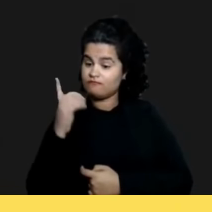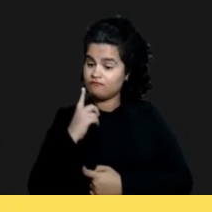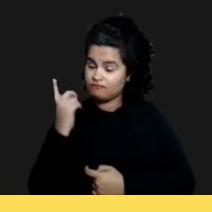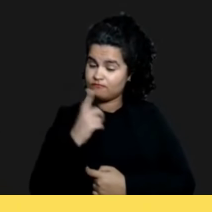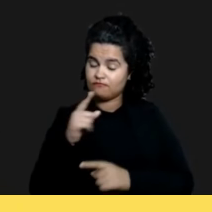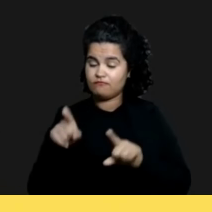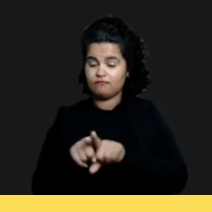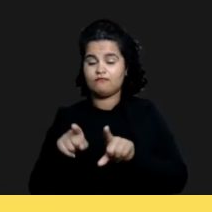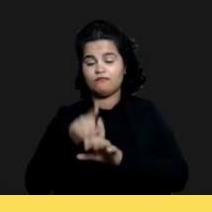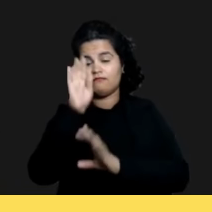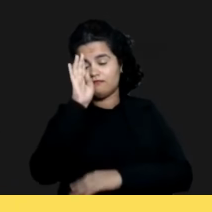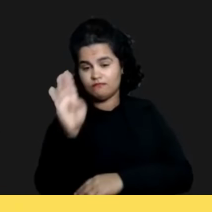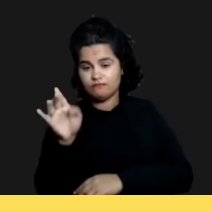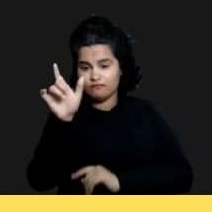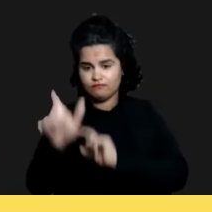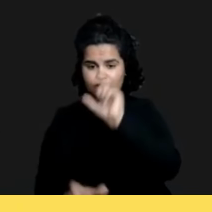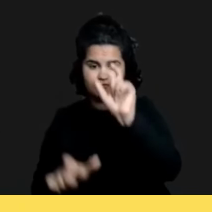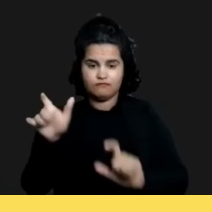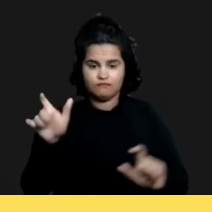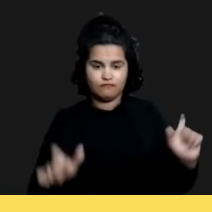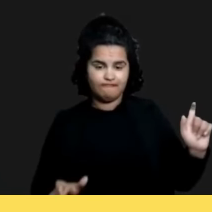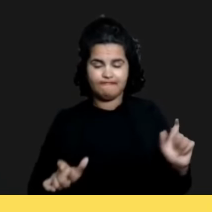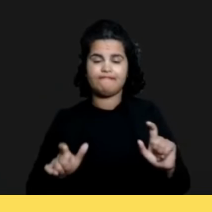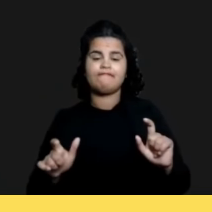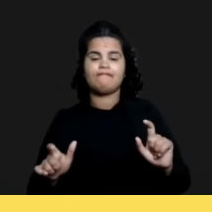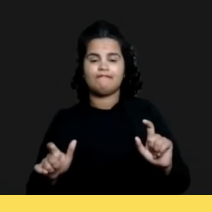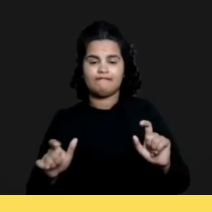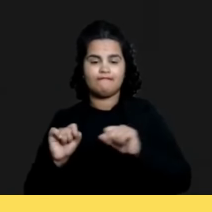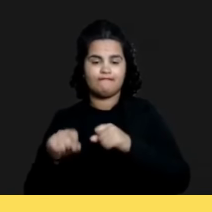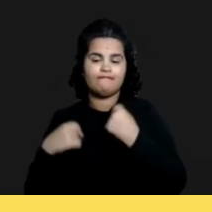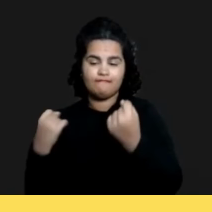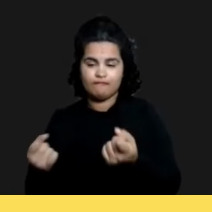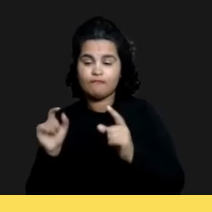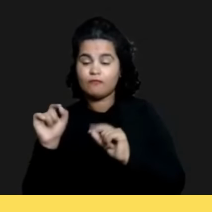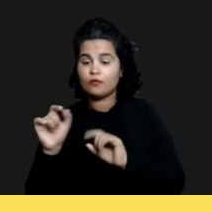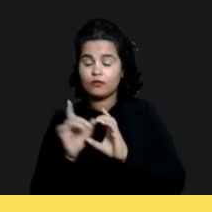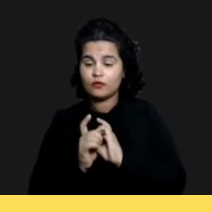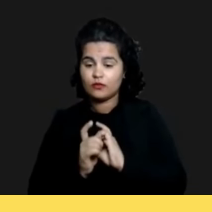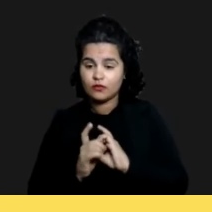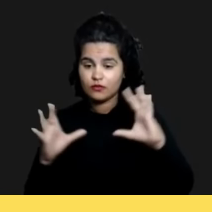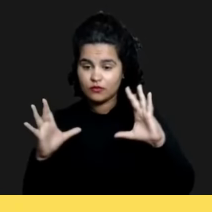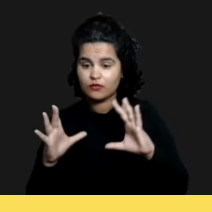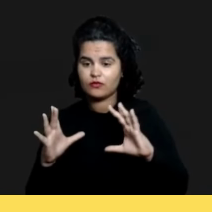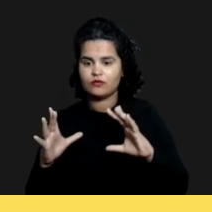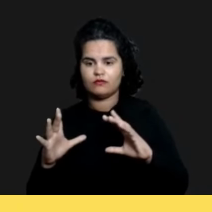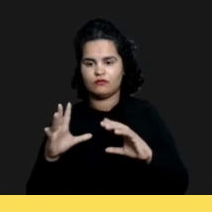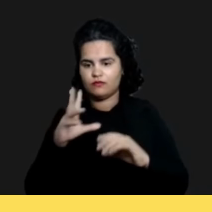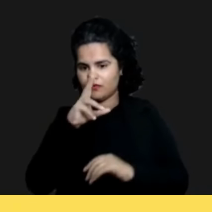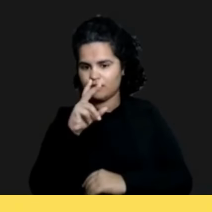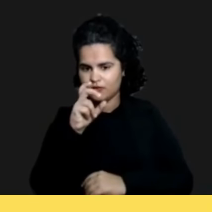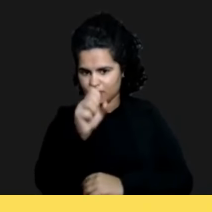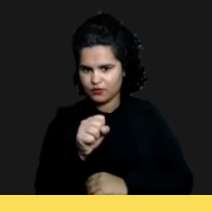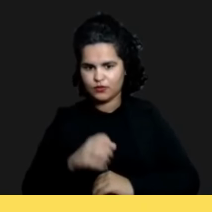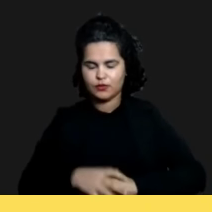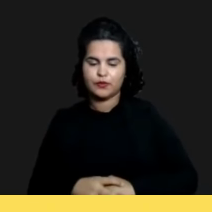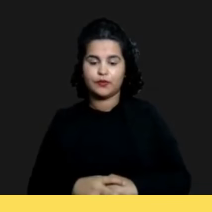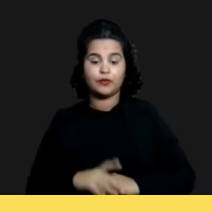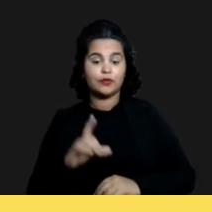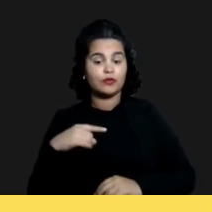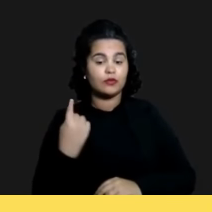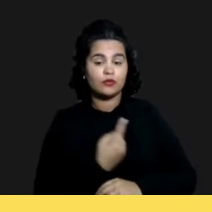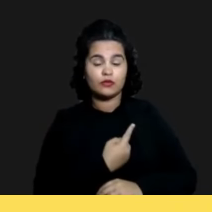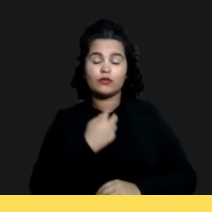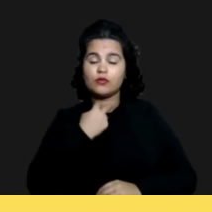e principalmente cidadãos, defender a democracia com firmeza.